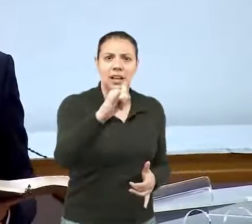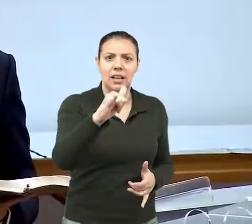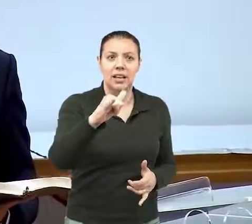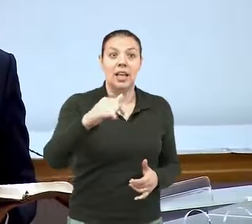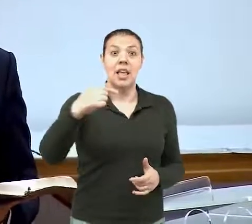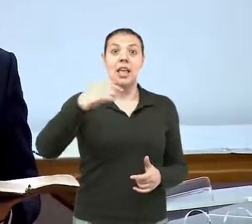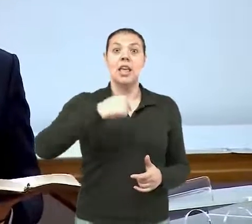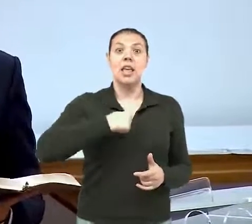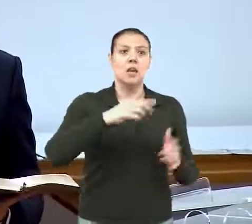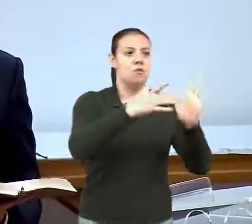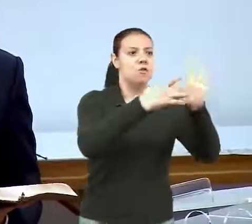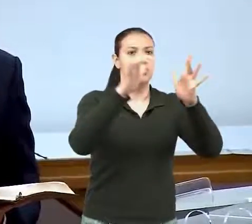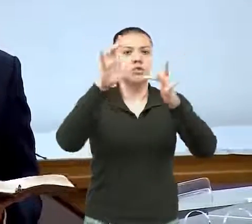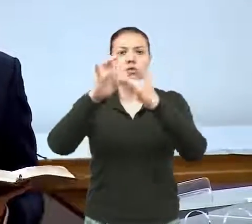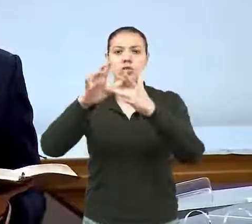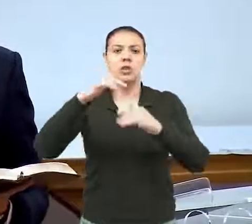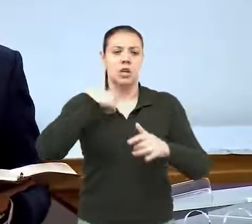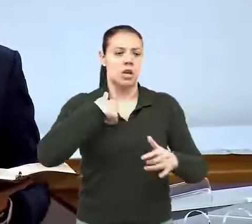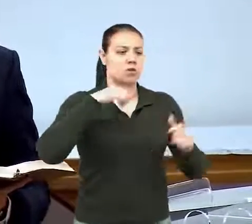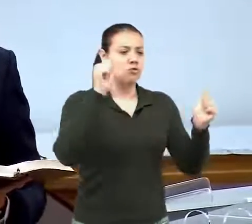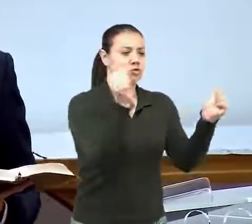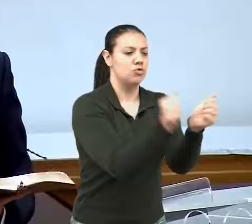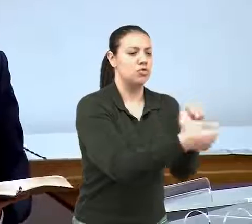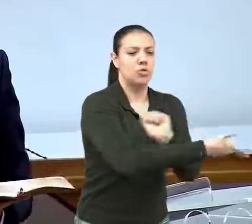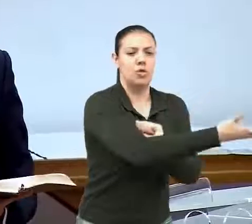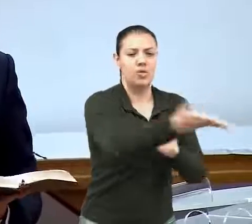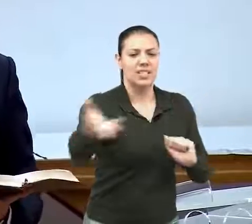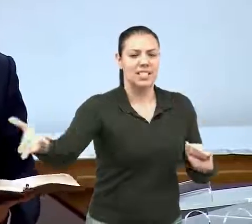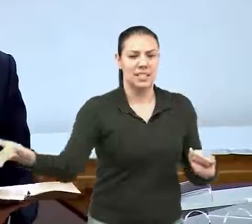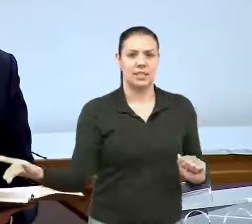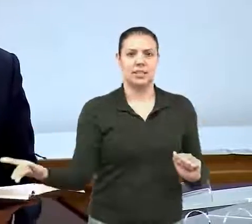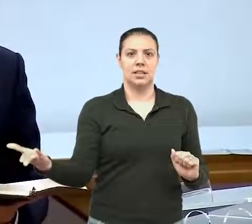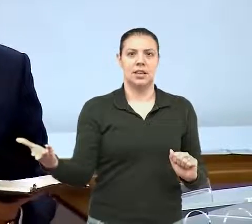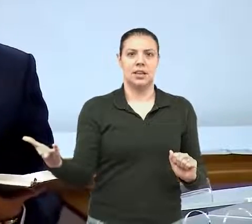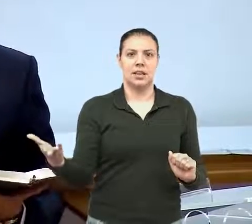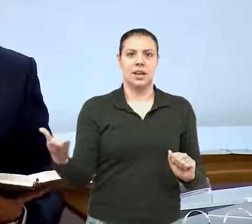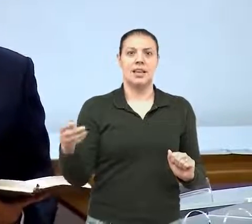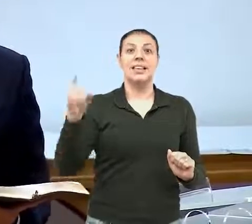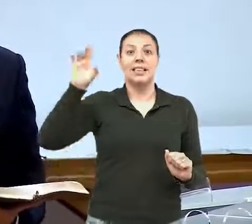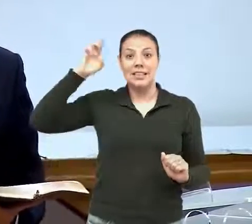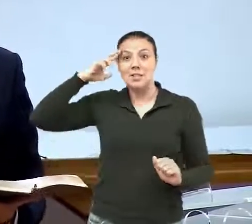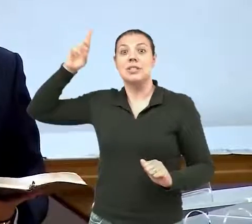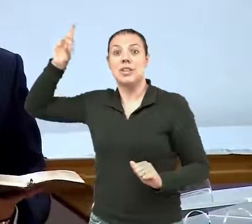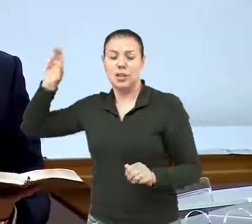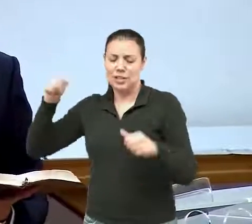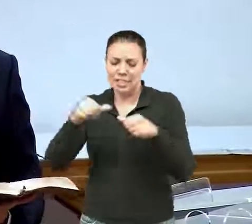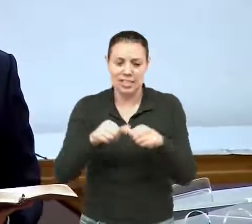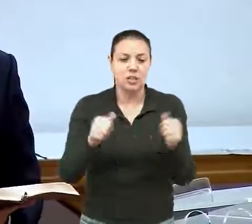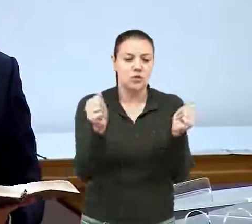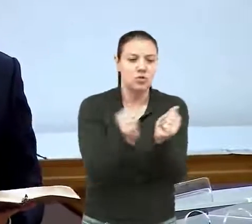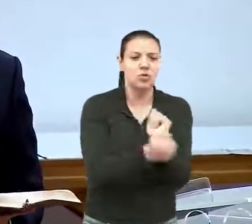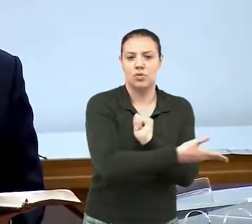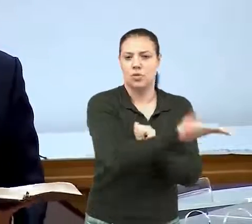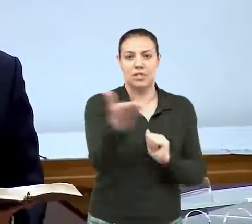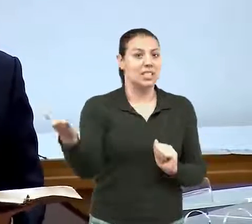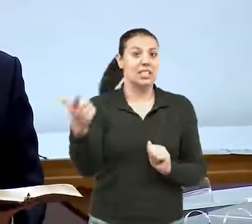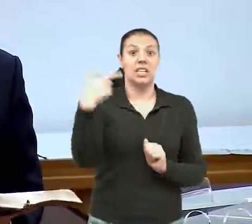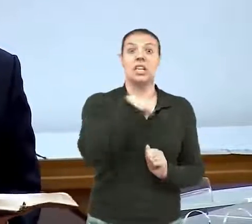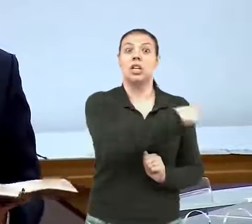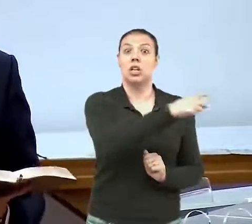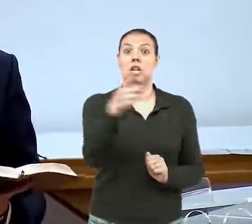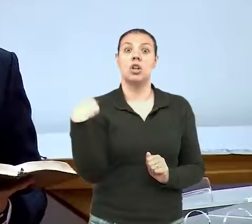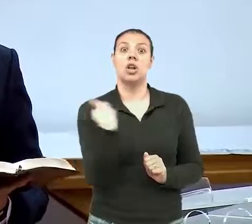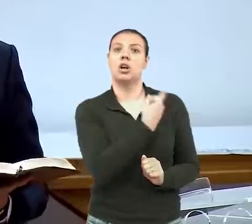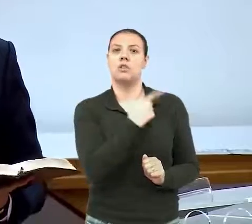estou convosco todos os dias, até a consumação dos séculos. O Senhor está com você, e se Ele está com você, você não precisa